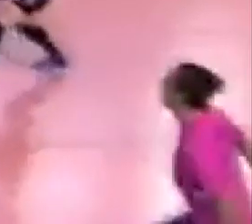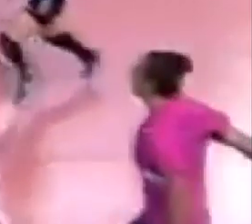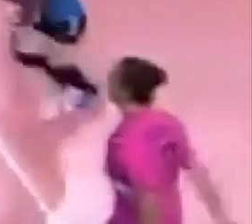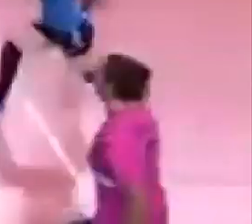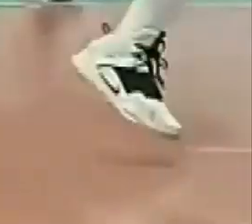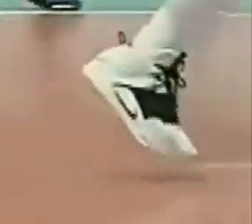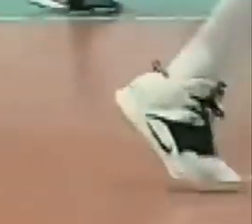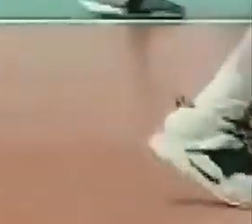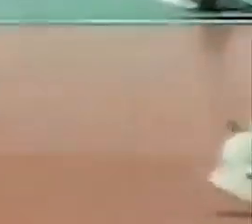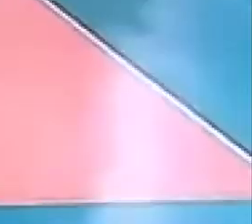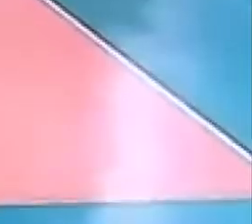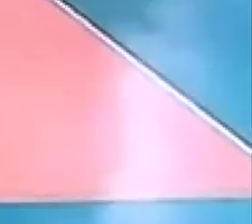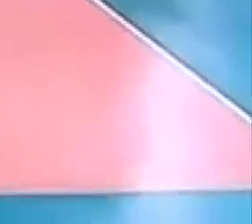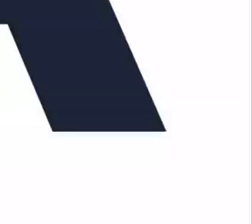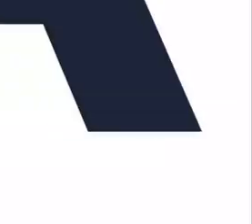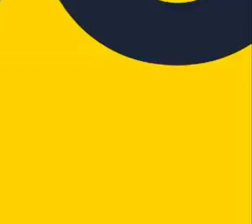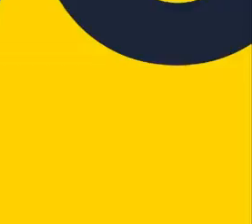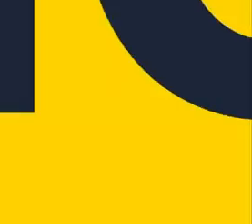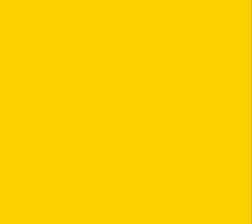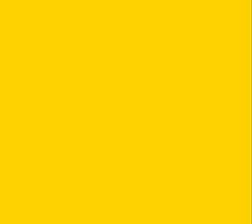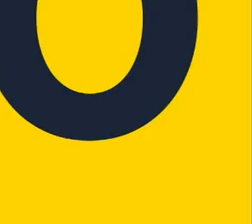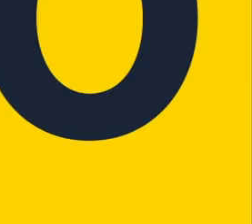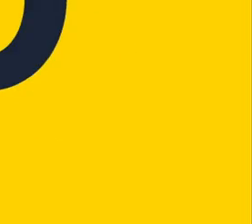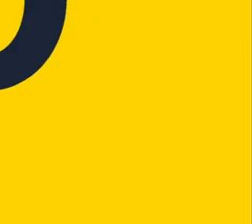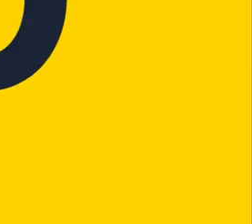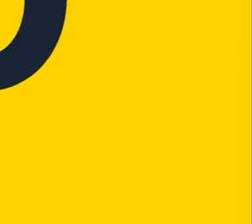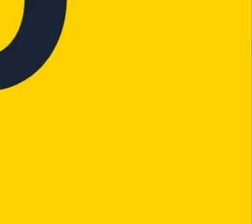Olha a velocidade que essa bola pegou, hein?